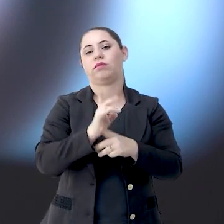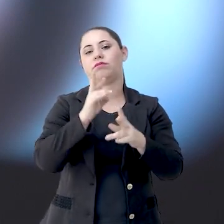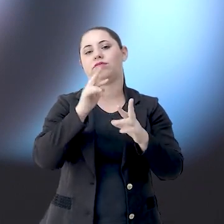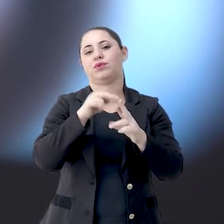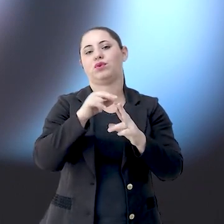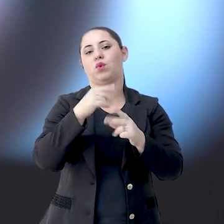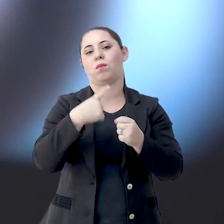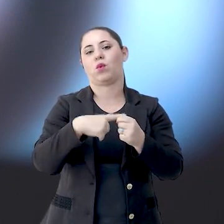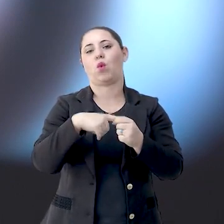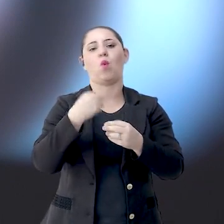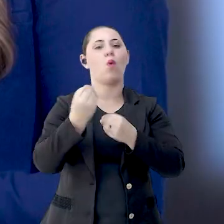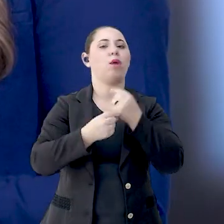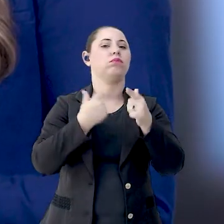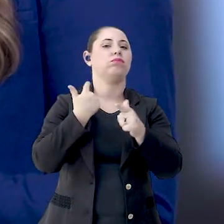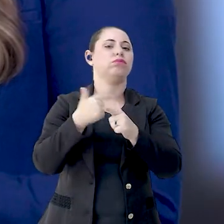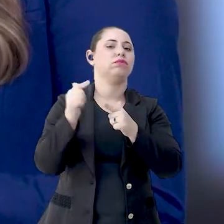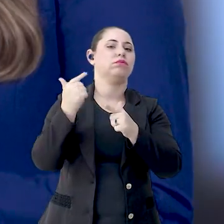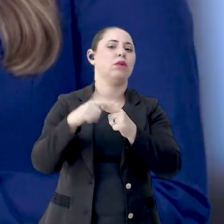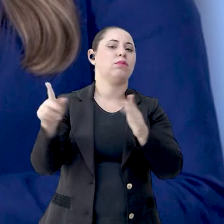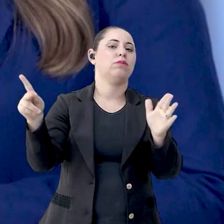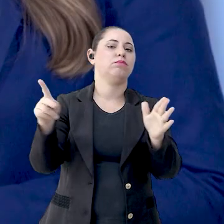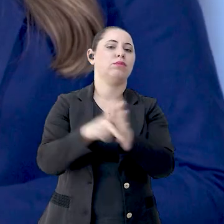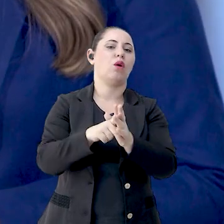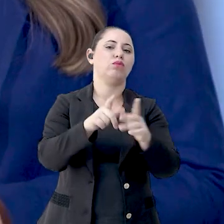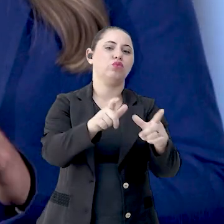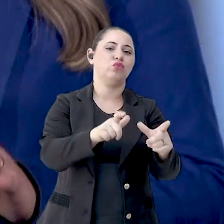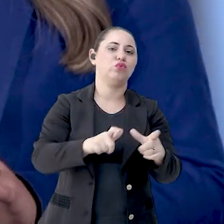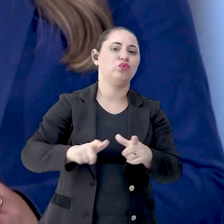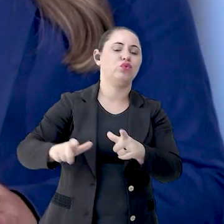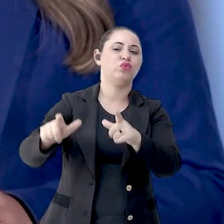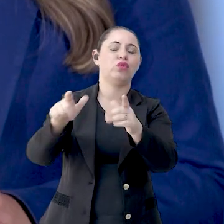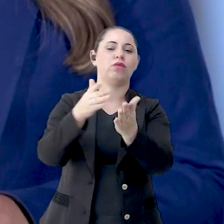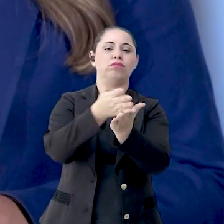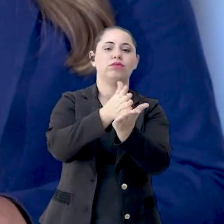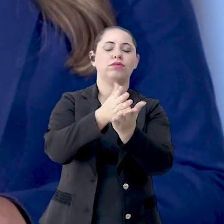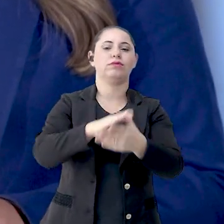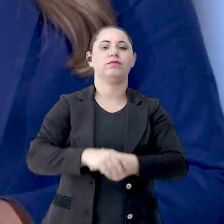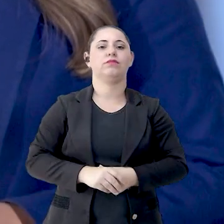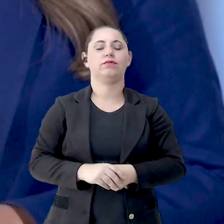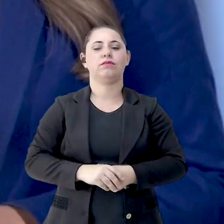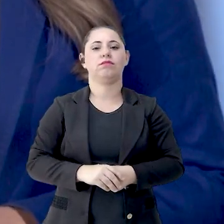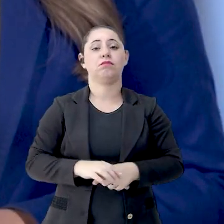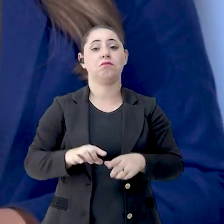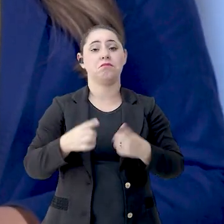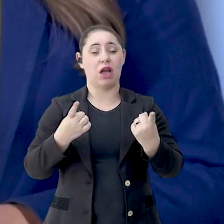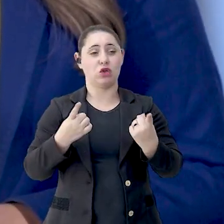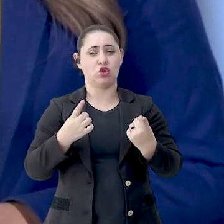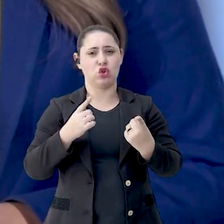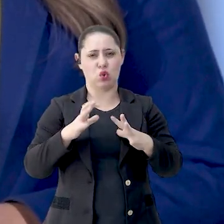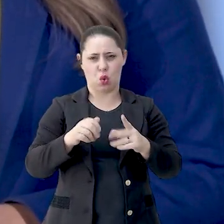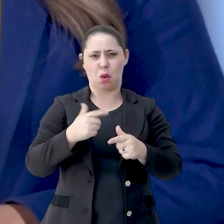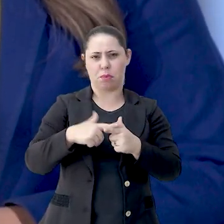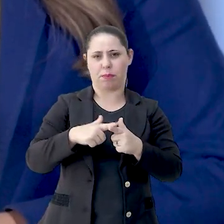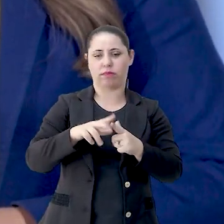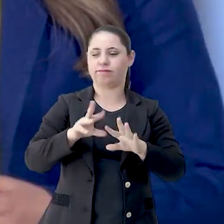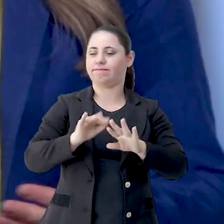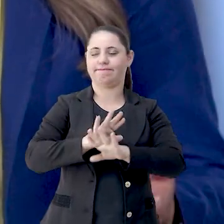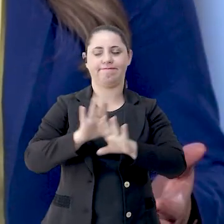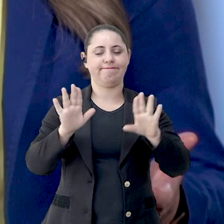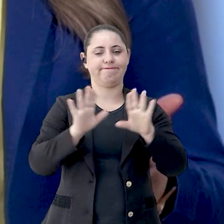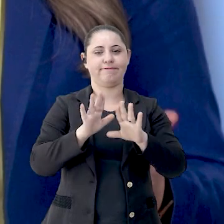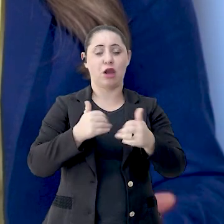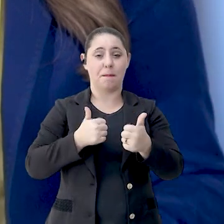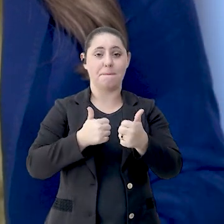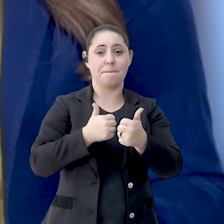regiões fronteiriças. Mas nem tudo é problema. Essa proximidade com o Paraguai promoveu um